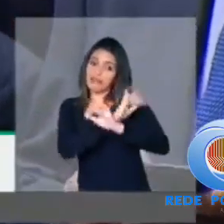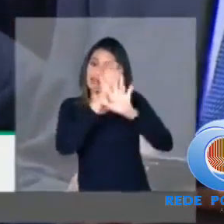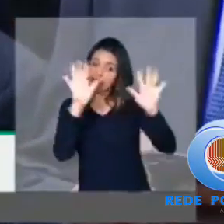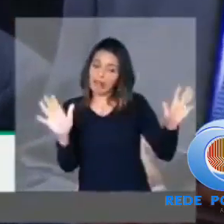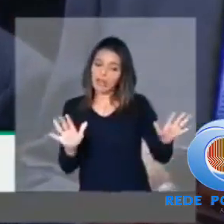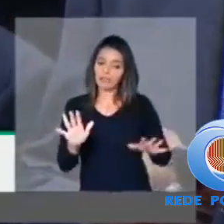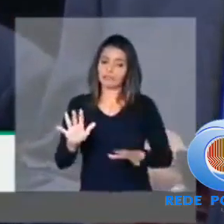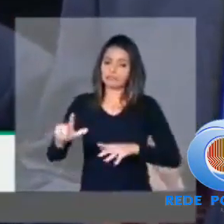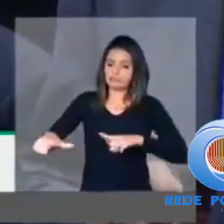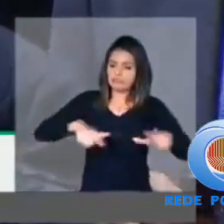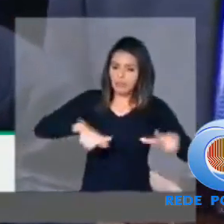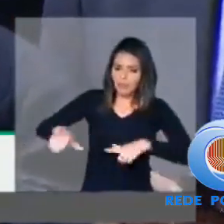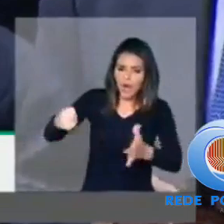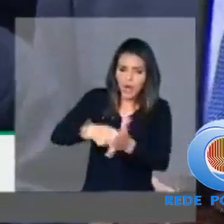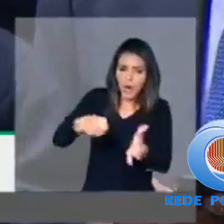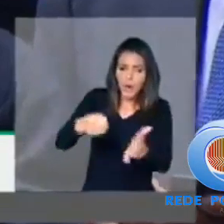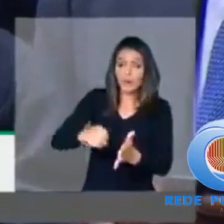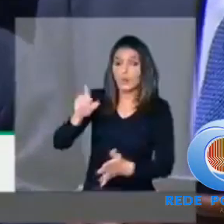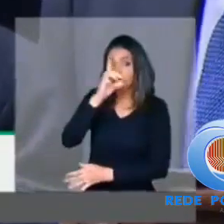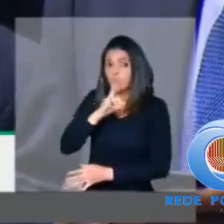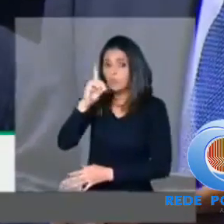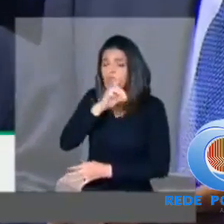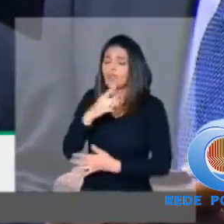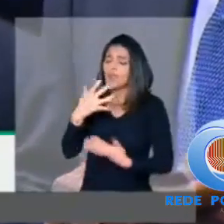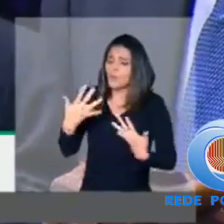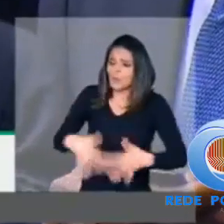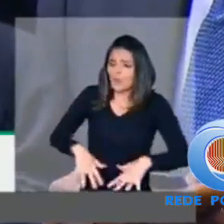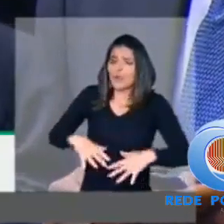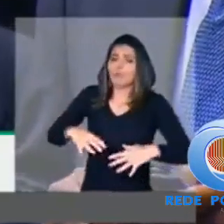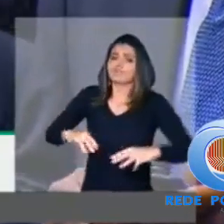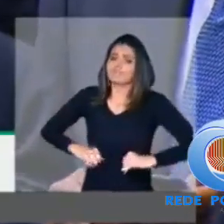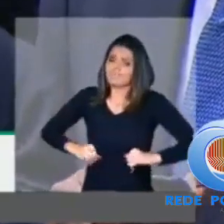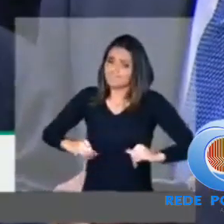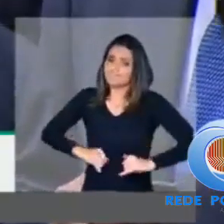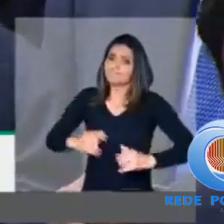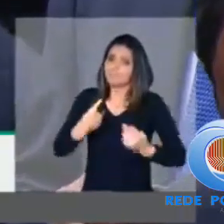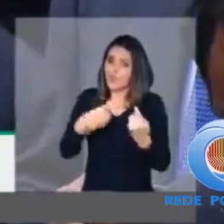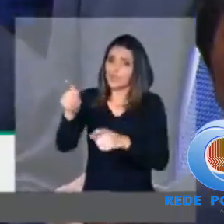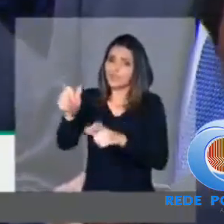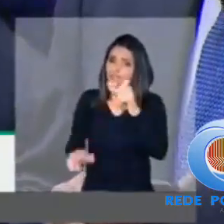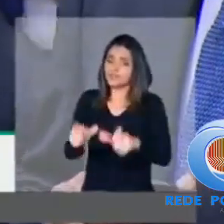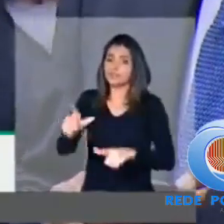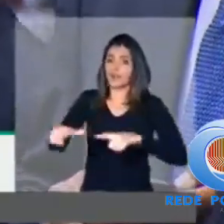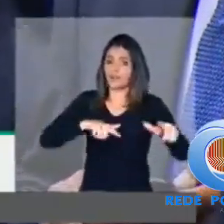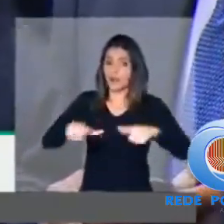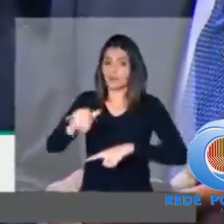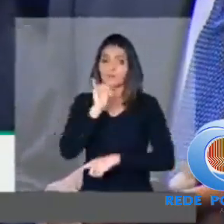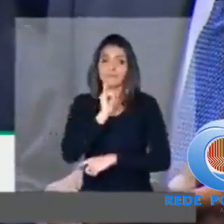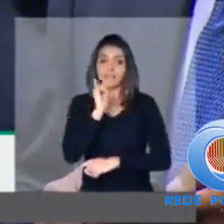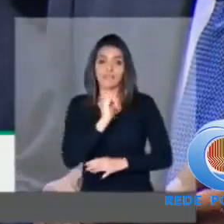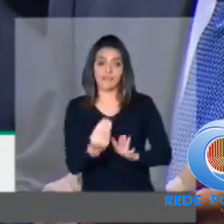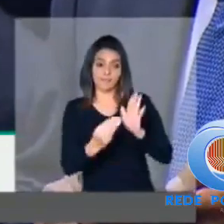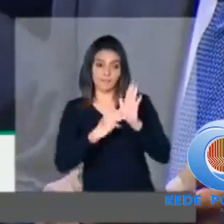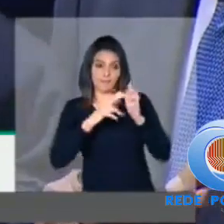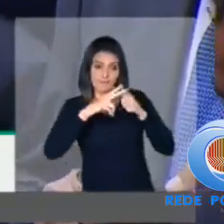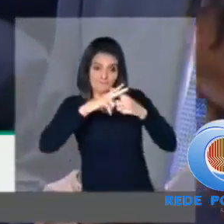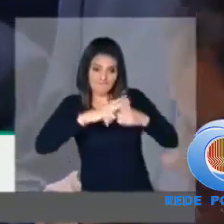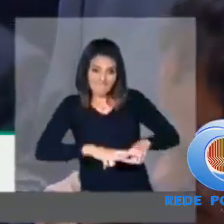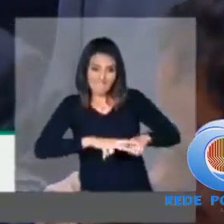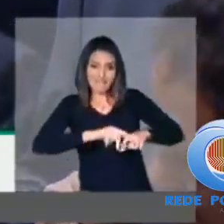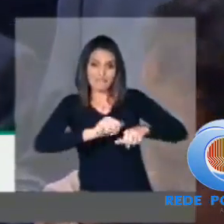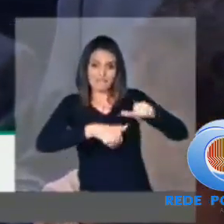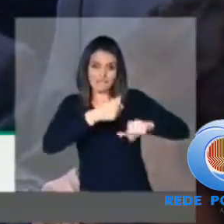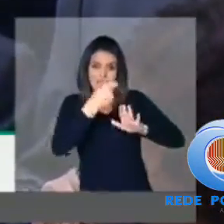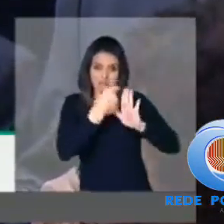machuca muito o trabalhador. Nós temos algumas angústias que precisam avançar. Dou um exemplo de uma emenda que apresentei.